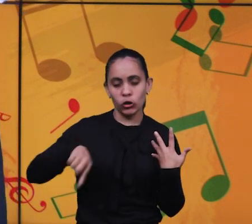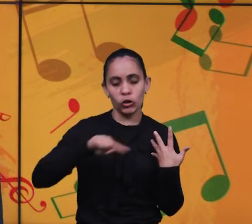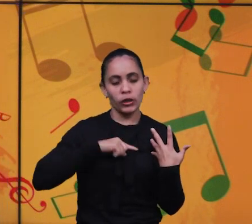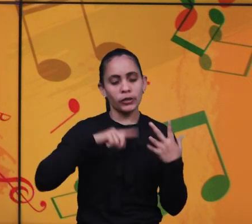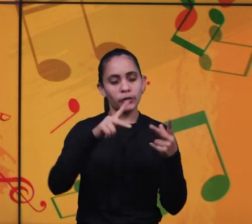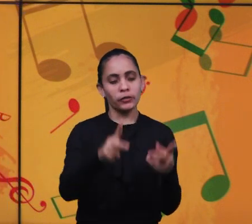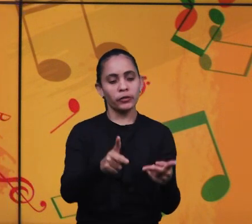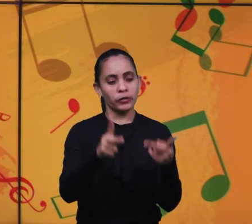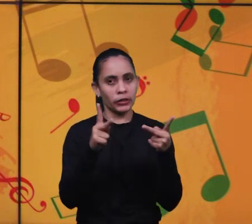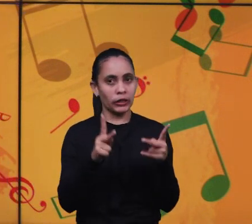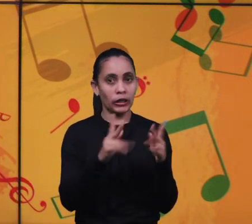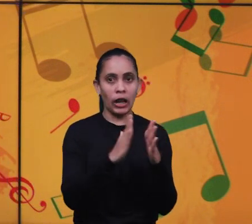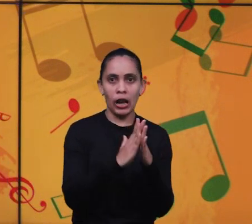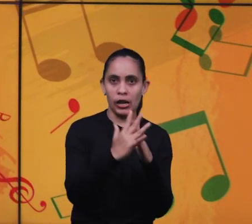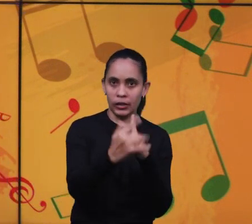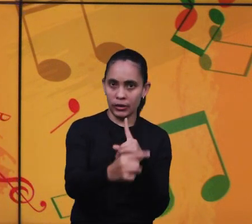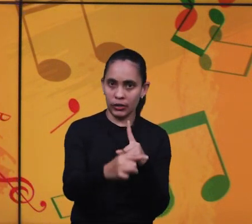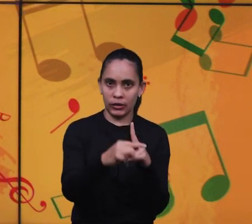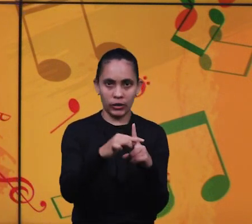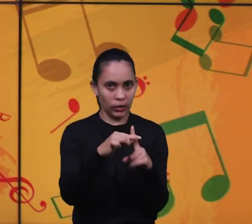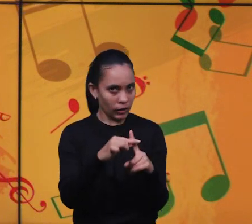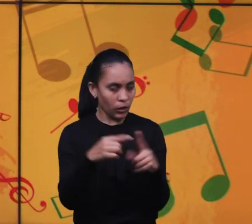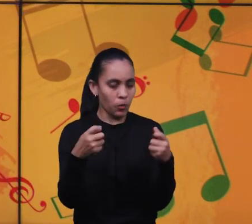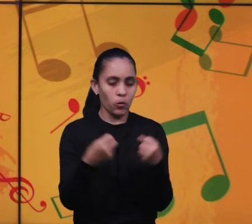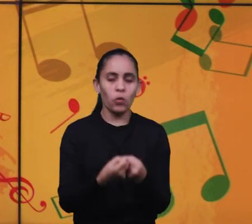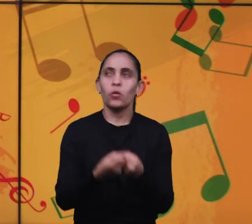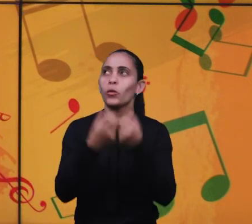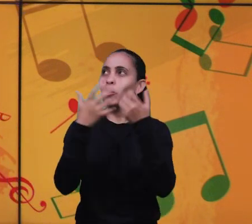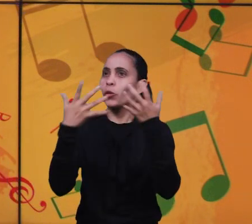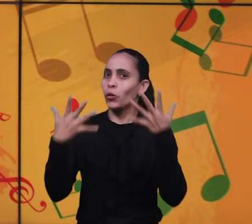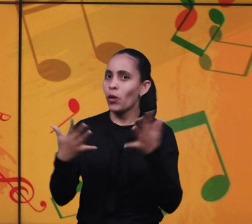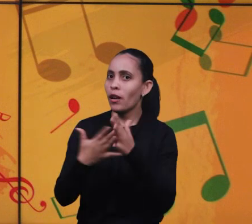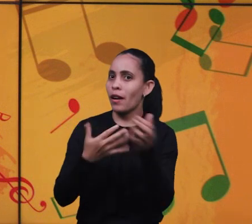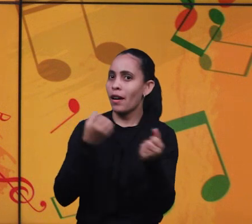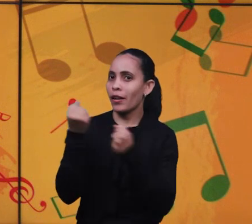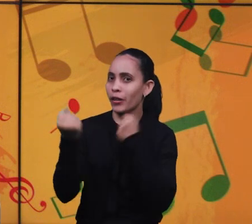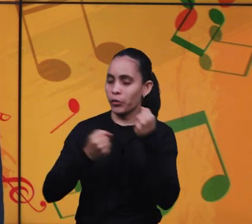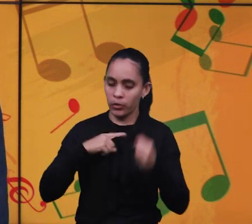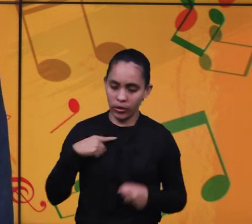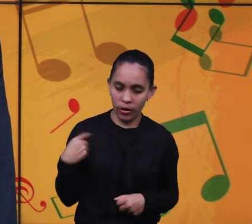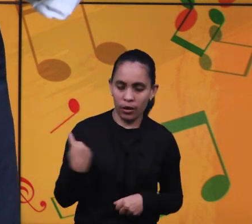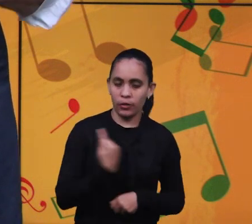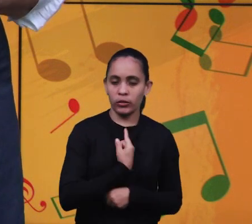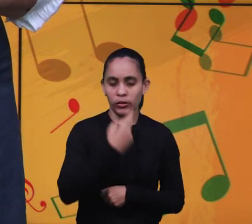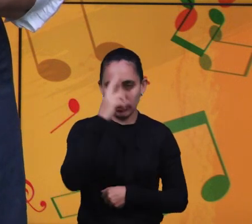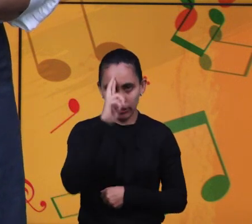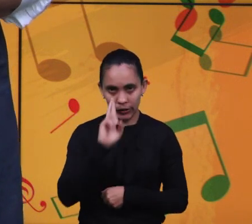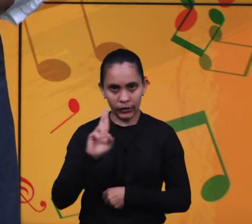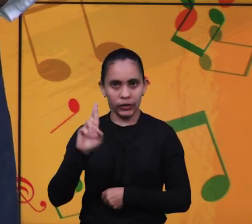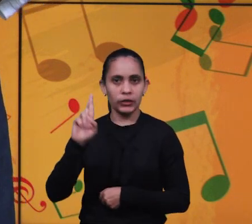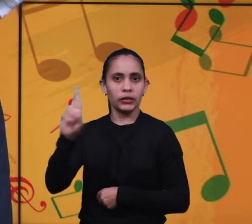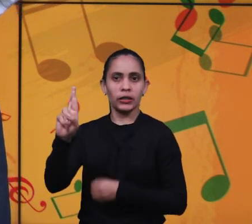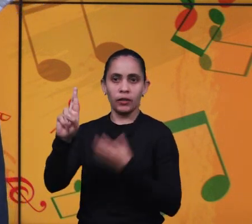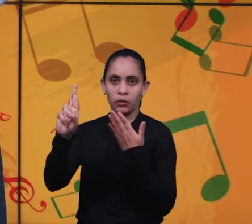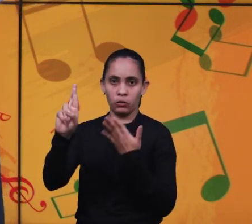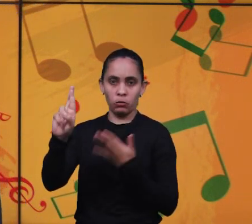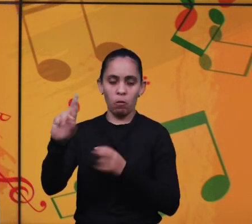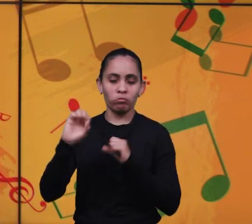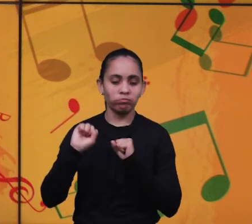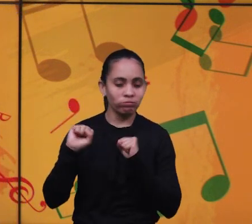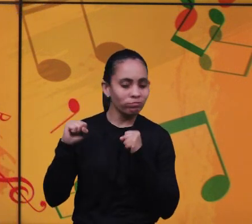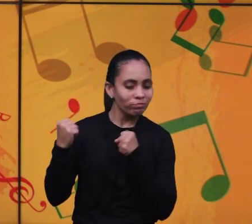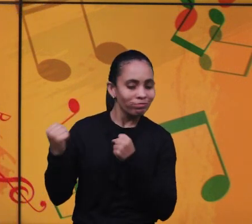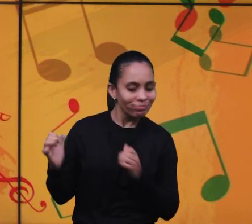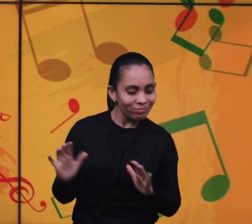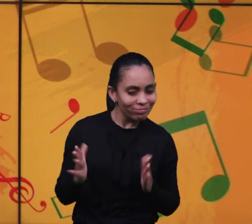cada visita que estamos fazendo às igrejas, damos glória e aleluia ao nosso Senhor, pela dedicação,